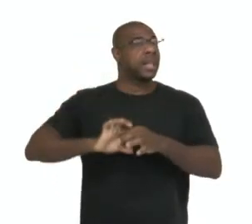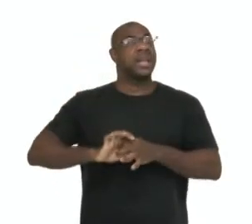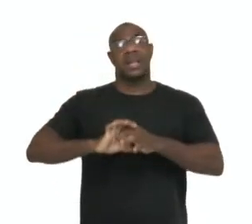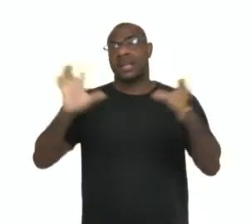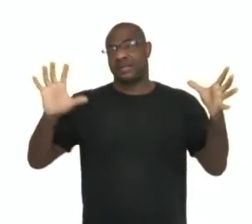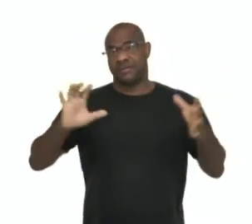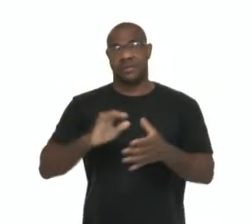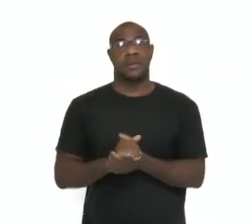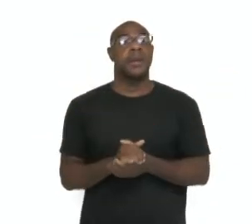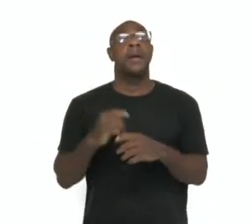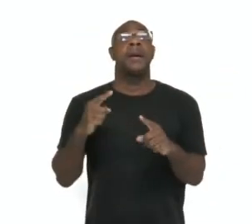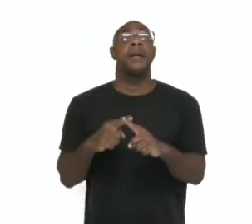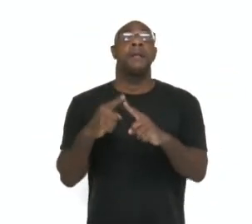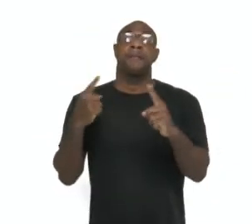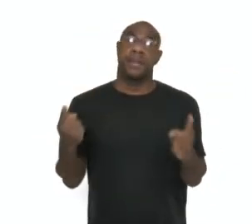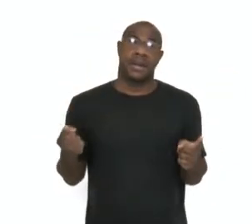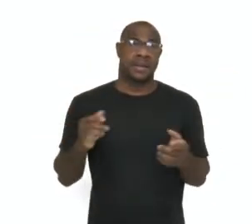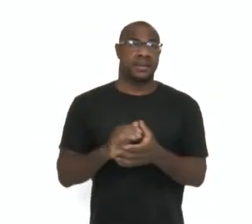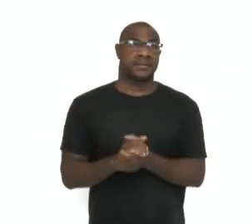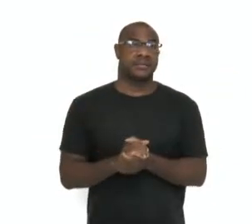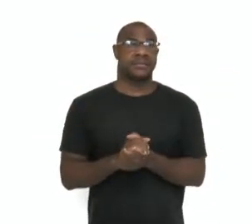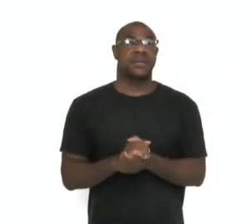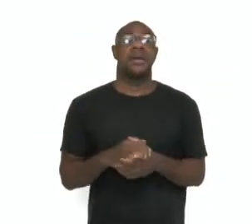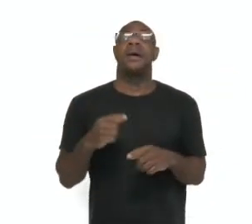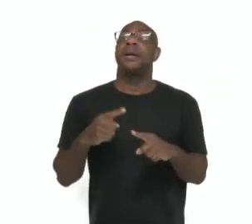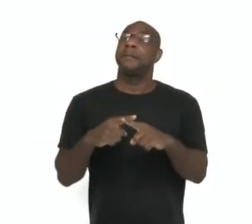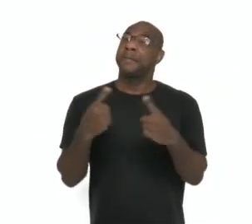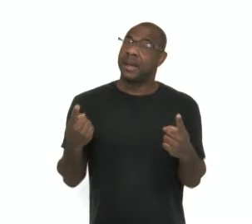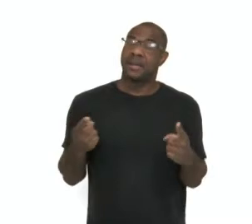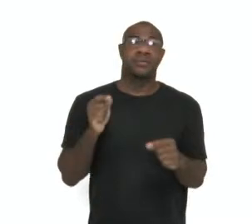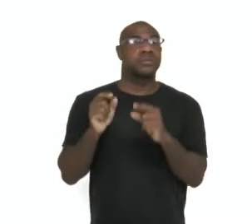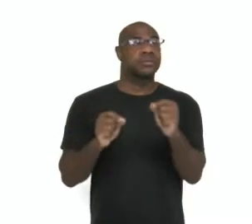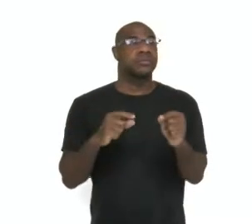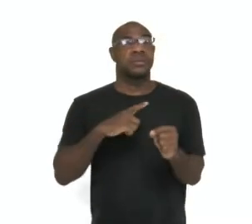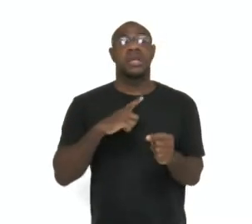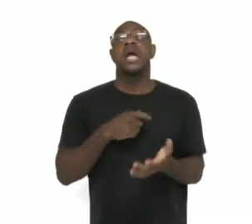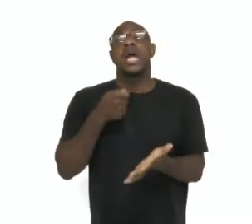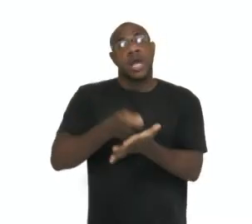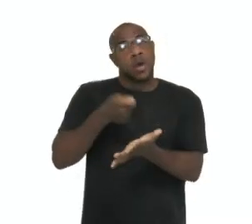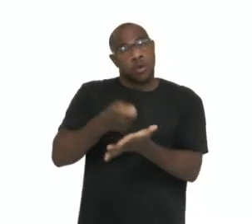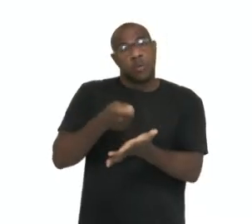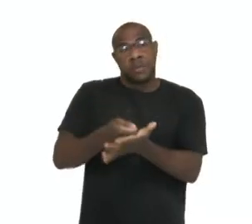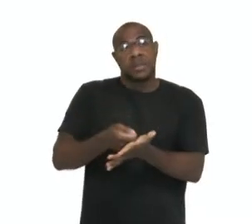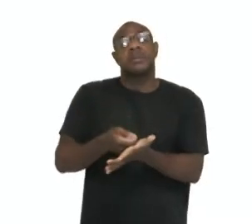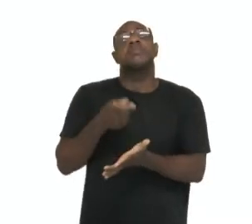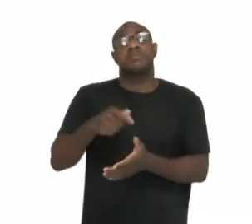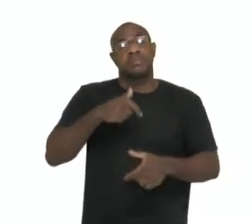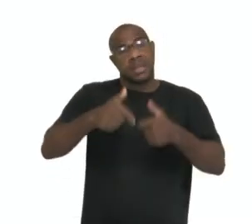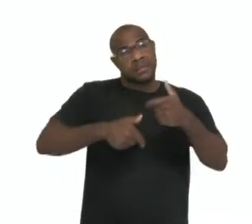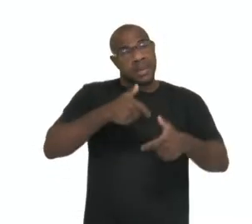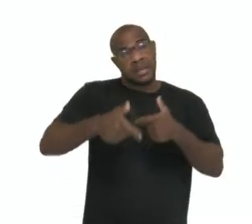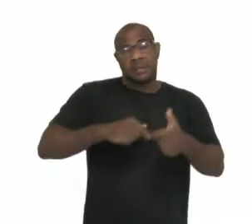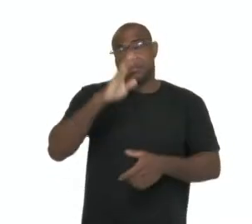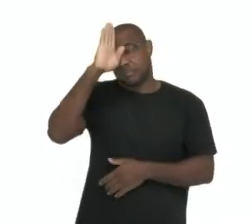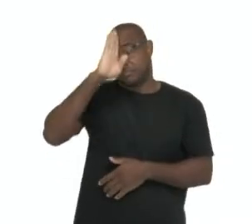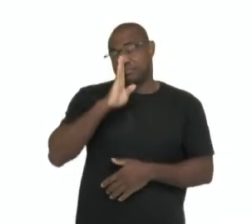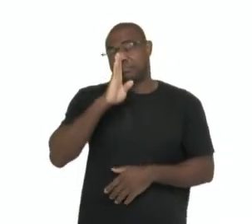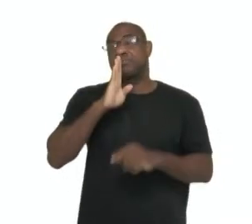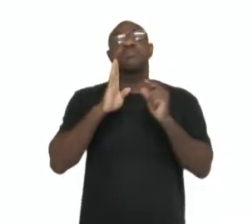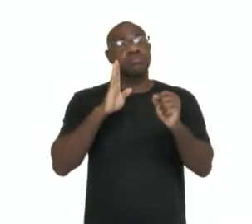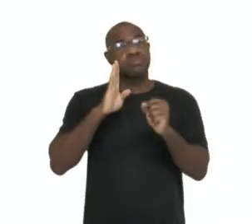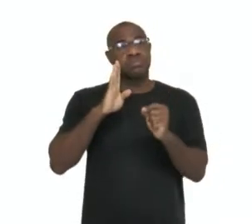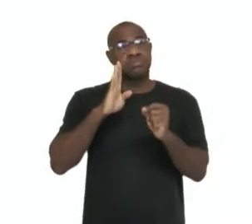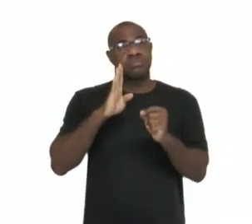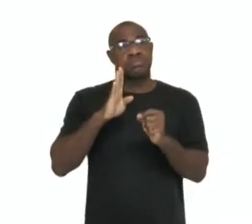livre. Mas, como indenização, ela exigia que eles trabalhassem gratuitamente para